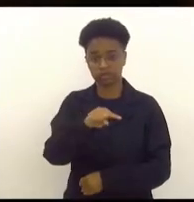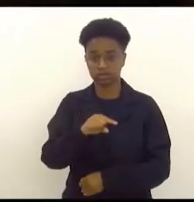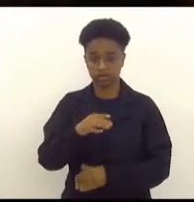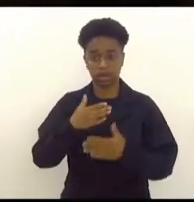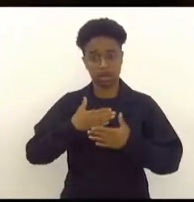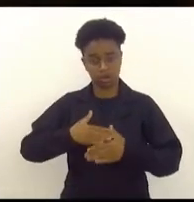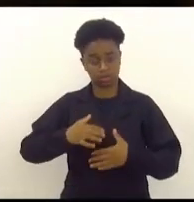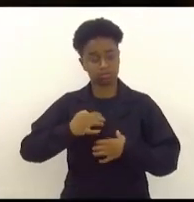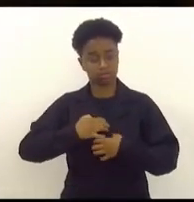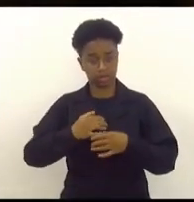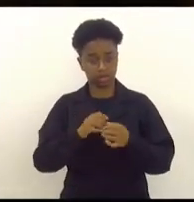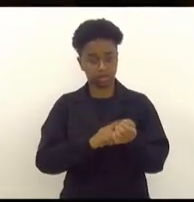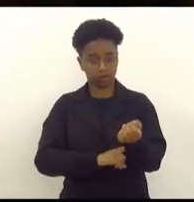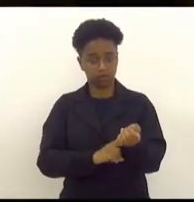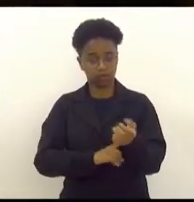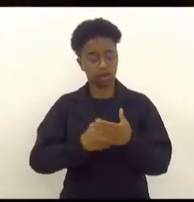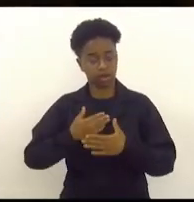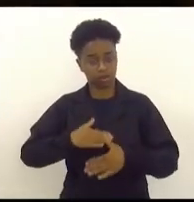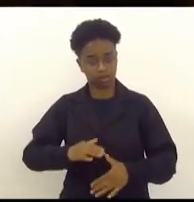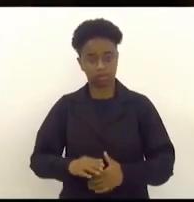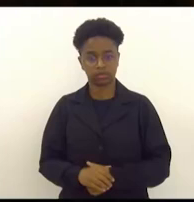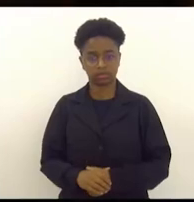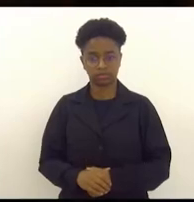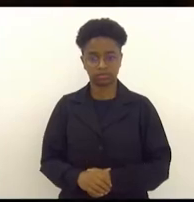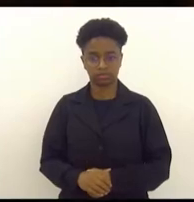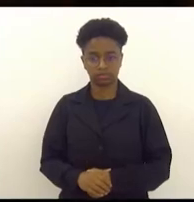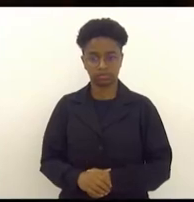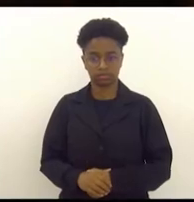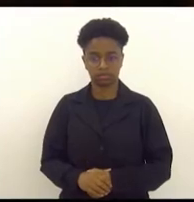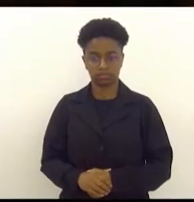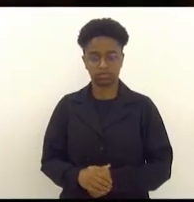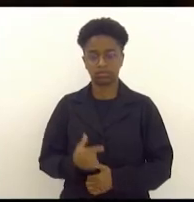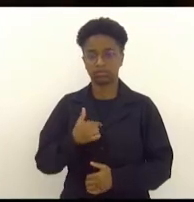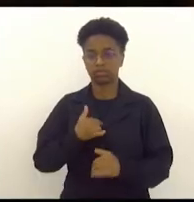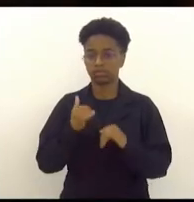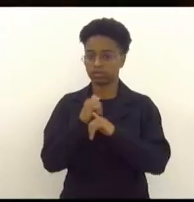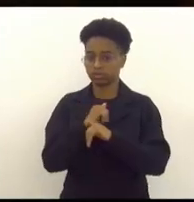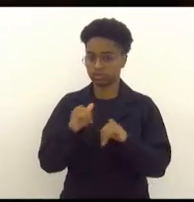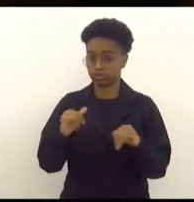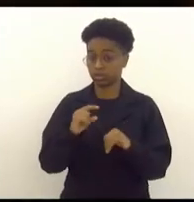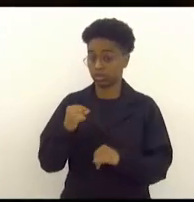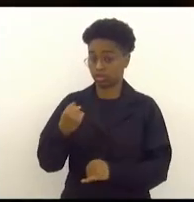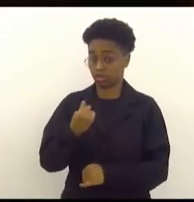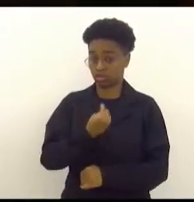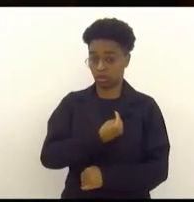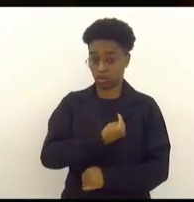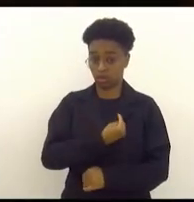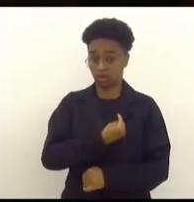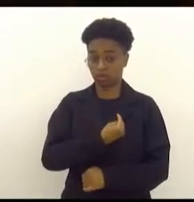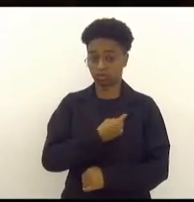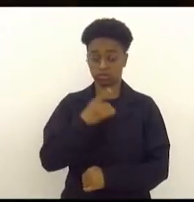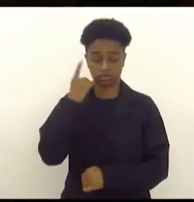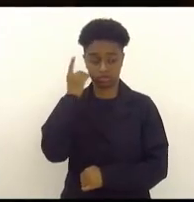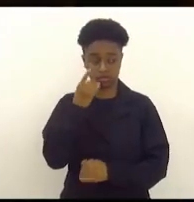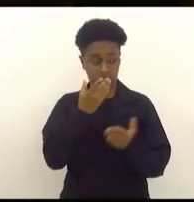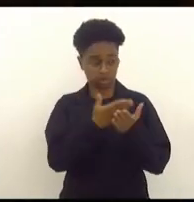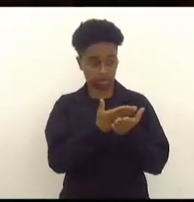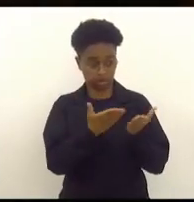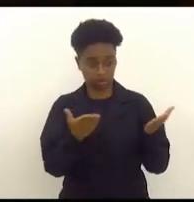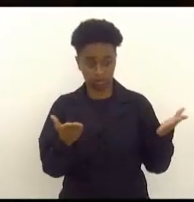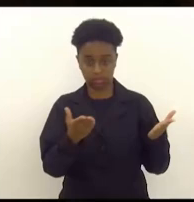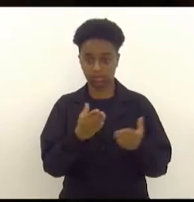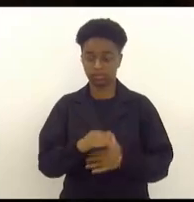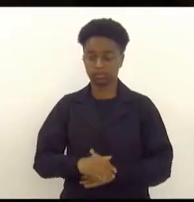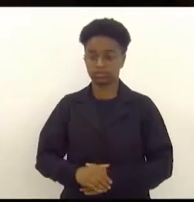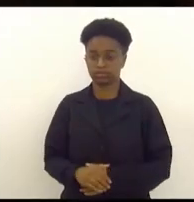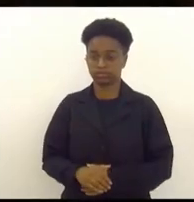nervosinhos calma quero dizer que nós Deputado Gagliasso Deputado paulbel Deputado